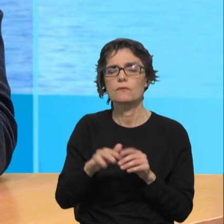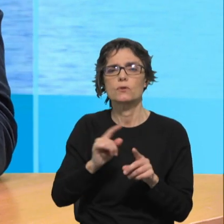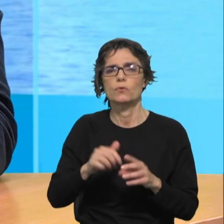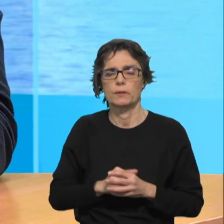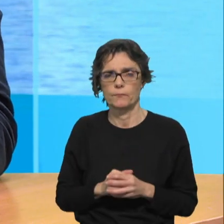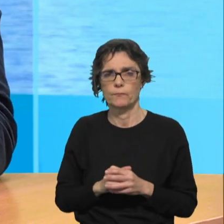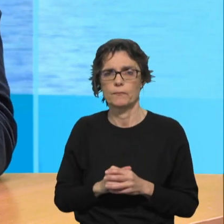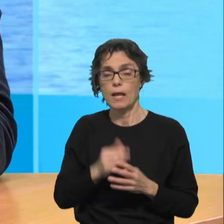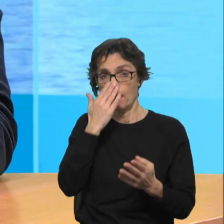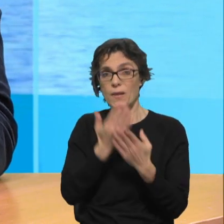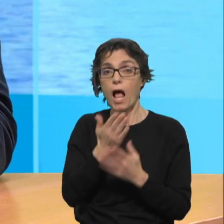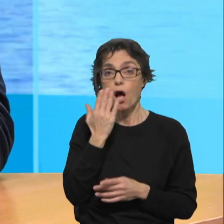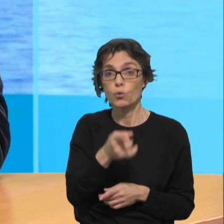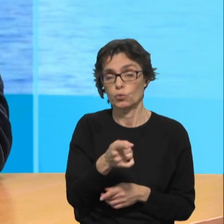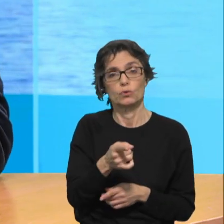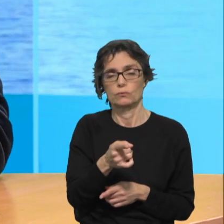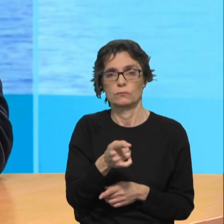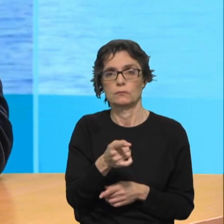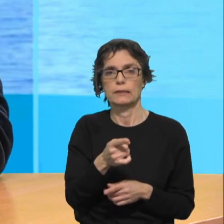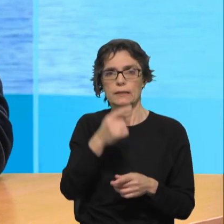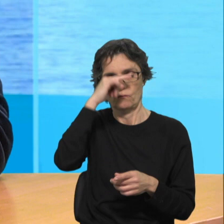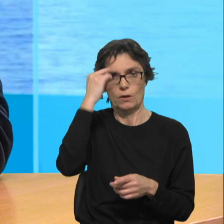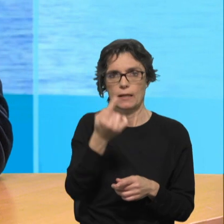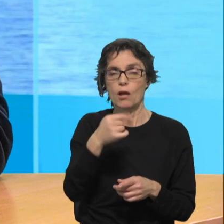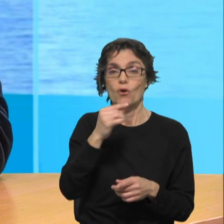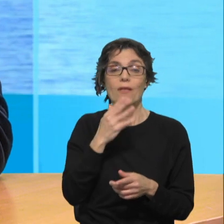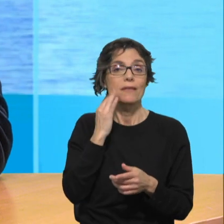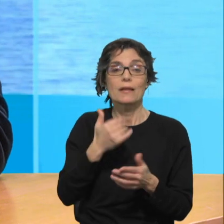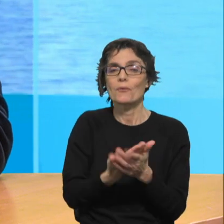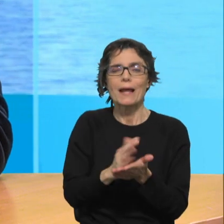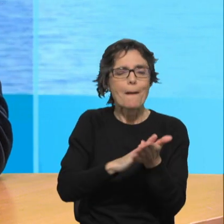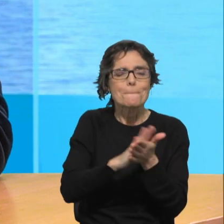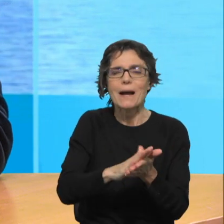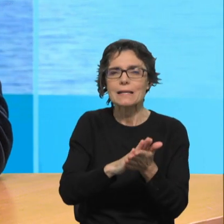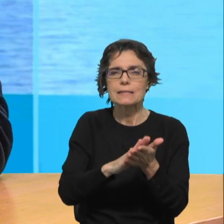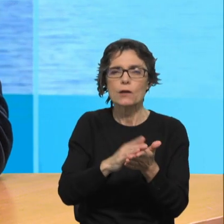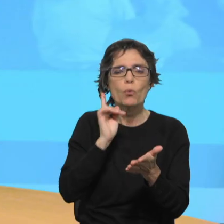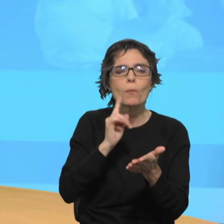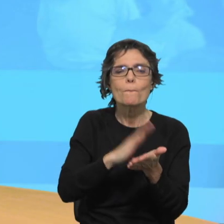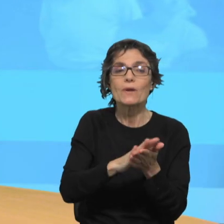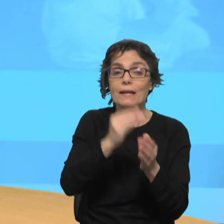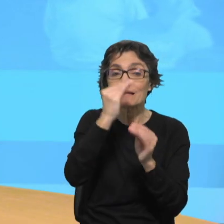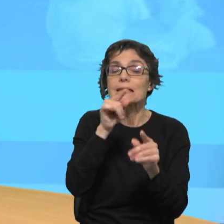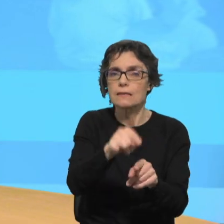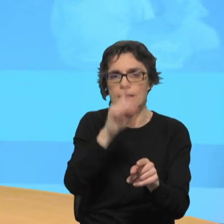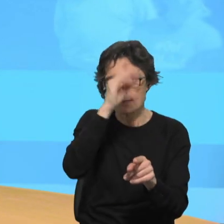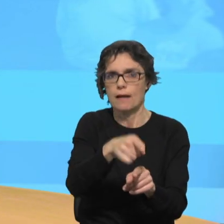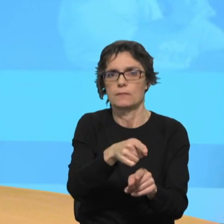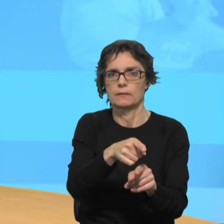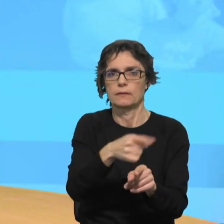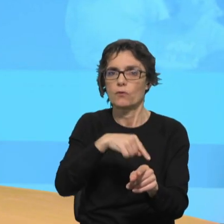sempre que o aluno não perca o que é fundamental. Sem dúvida. Que estratégias devem ter os alunos, devem ter as